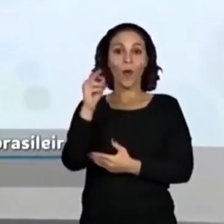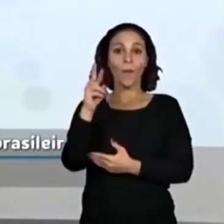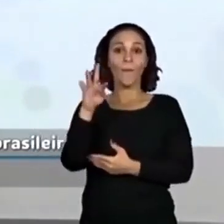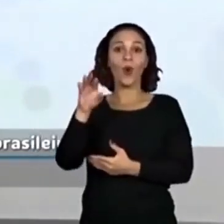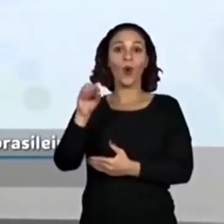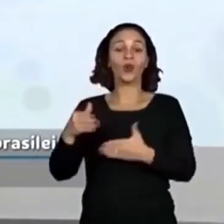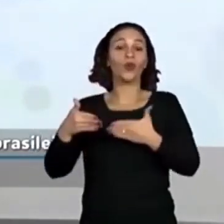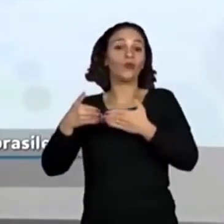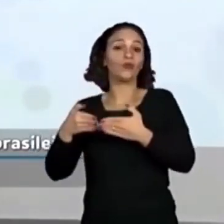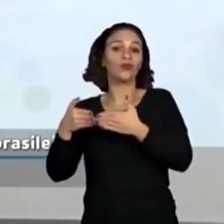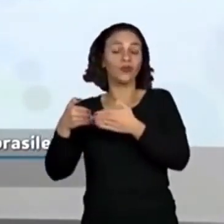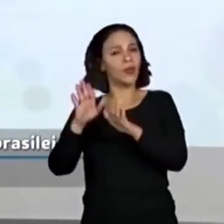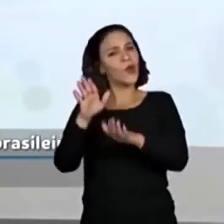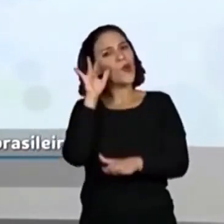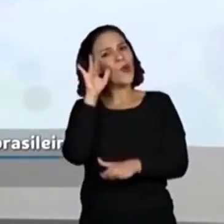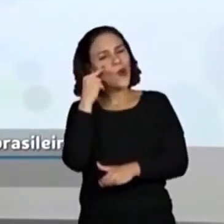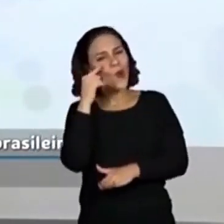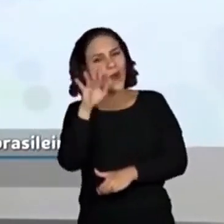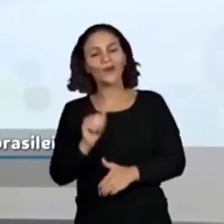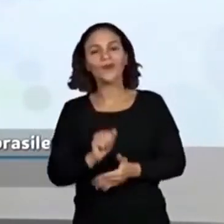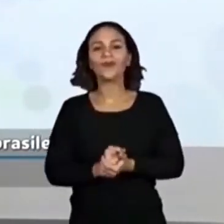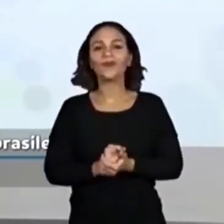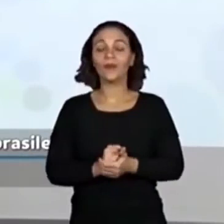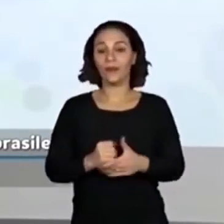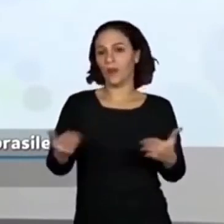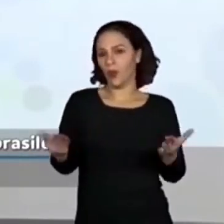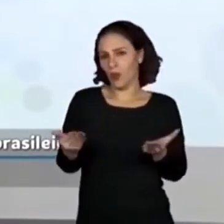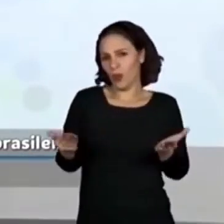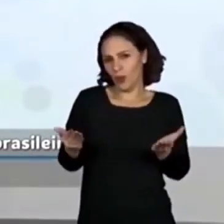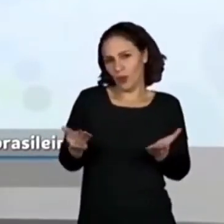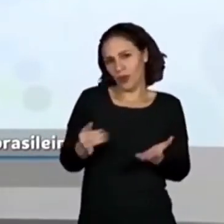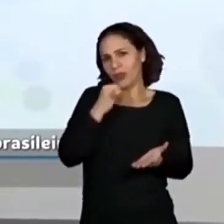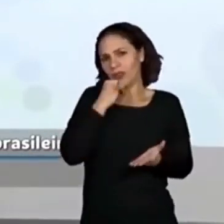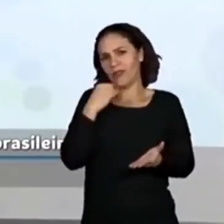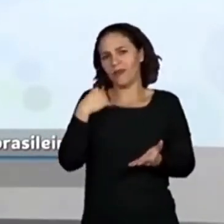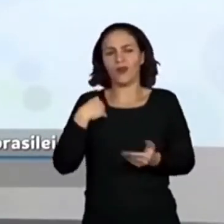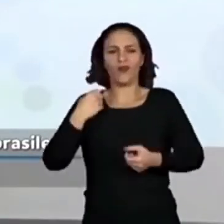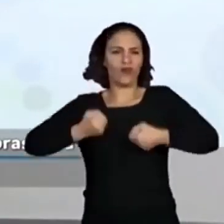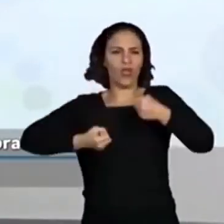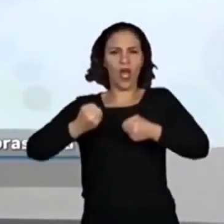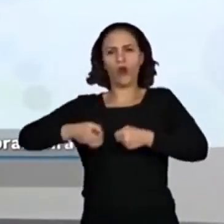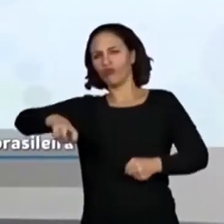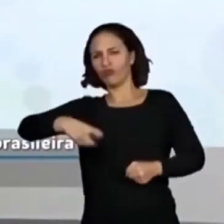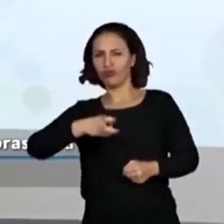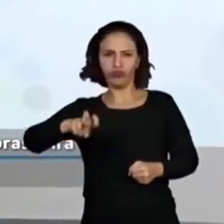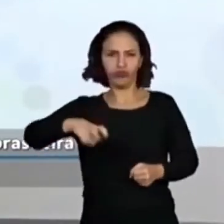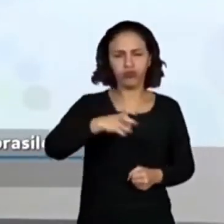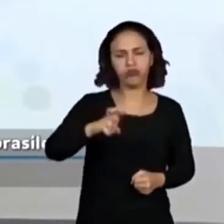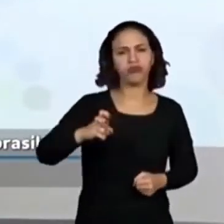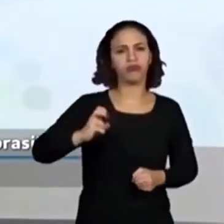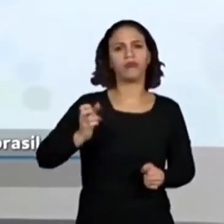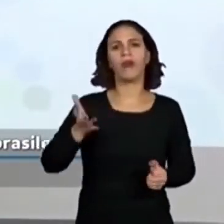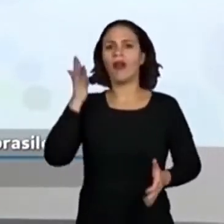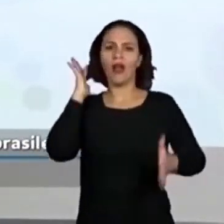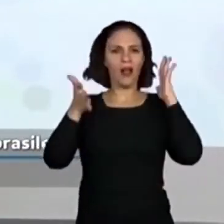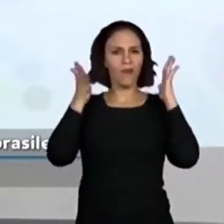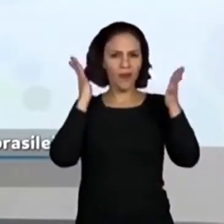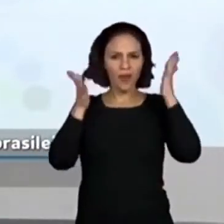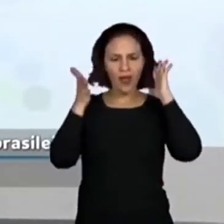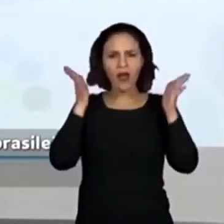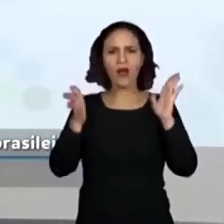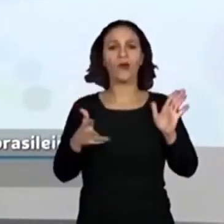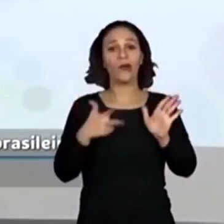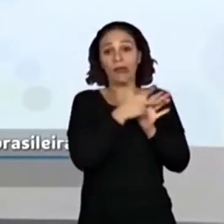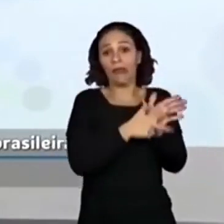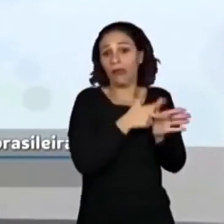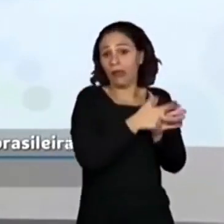assim, curioso, né? Porque hoje nós pegamos automóveis, nós pegamos caminhões, trens, mas